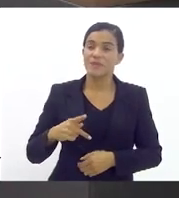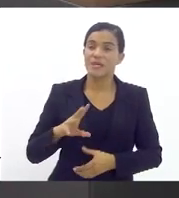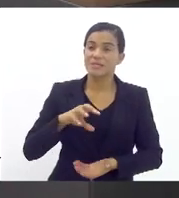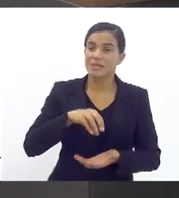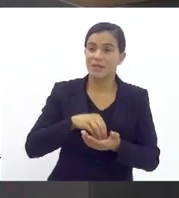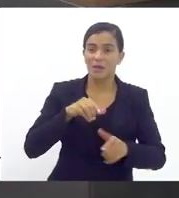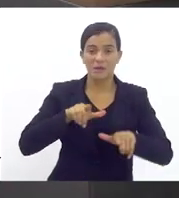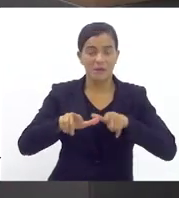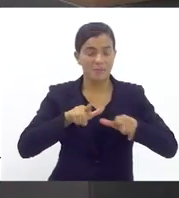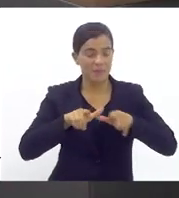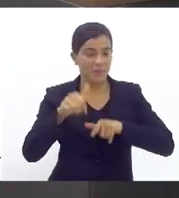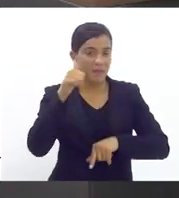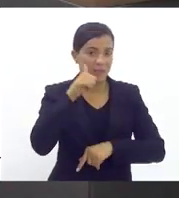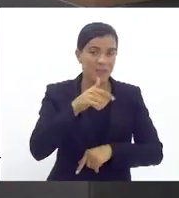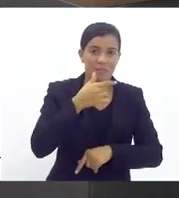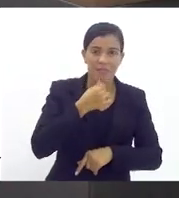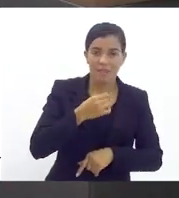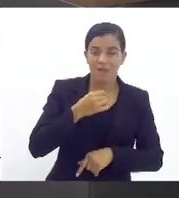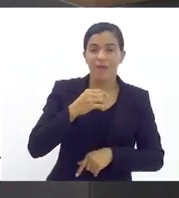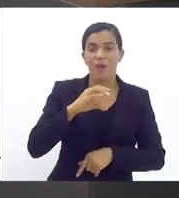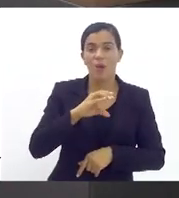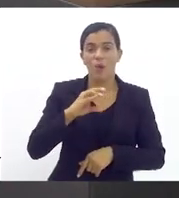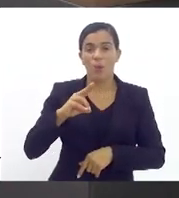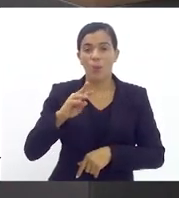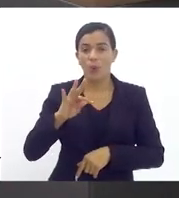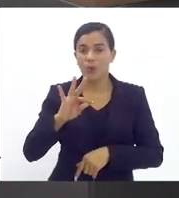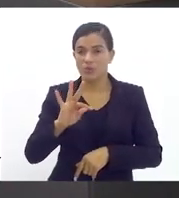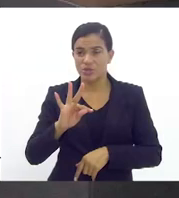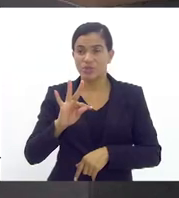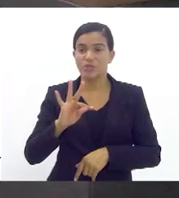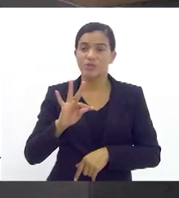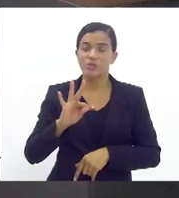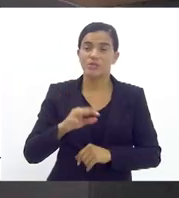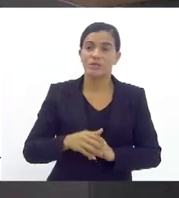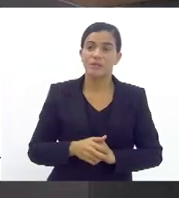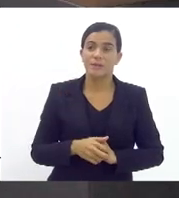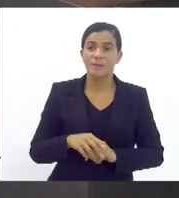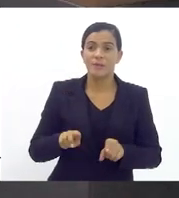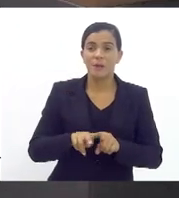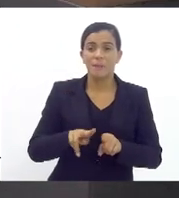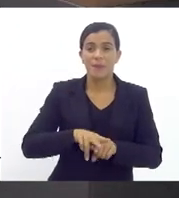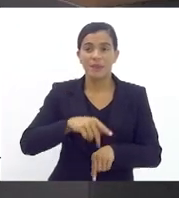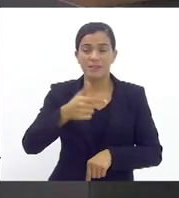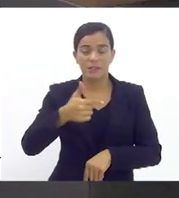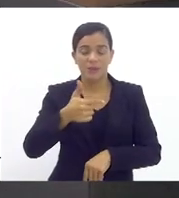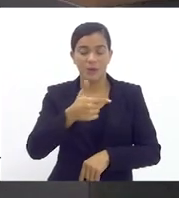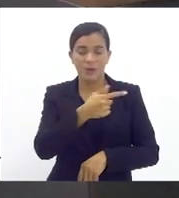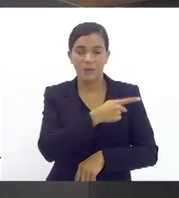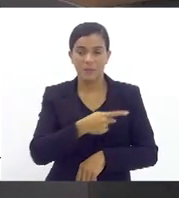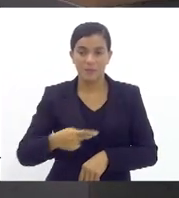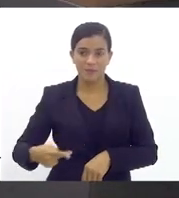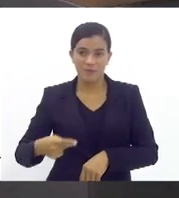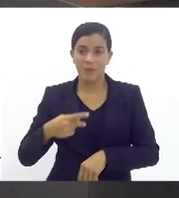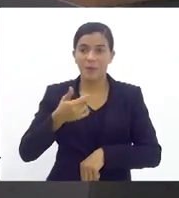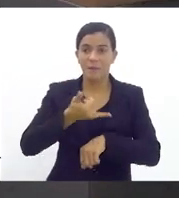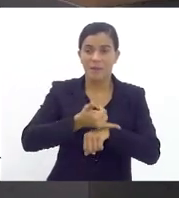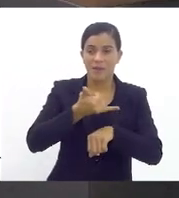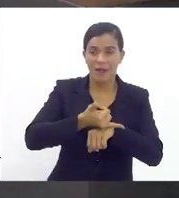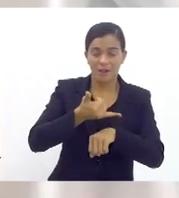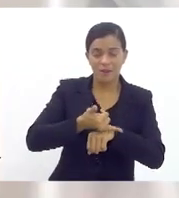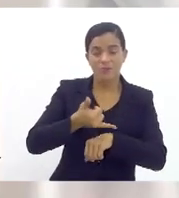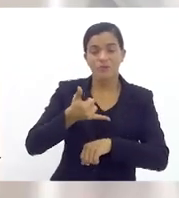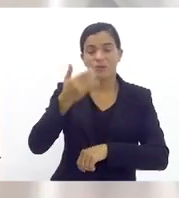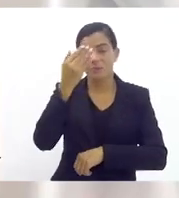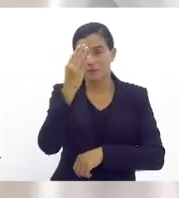Trabalhadoras e dos Trabalhadores do Brasil, também vice-presidenta da Federação Interestadual dos Metalúrgicos e Metalúrgicas